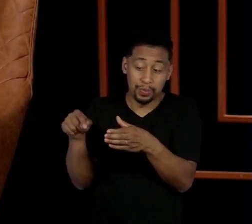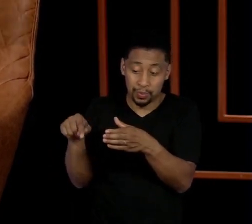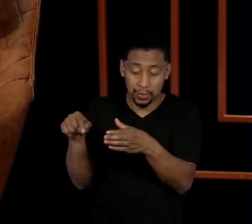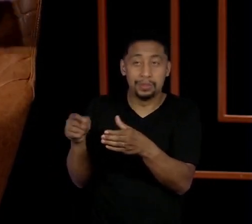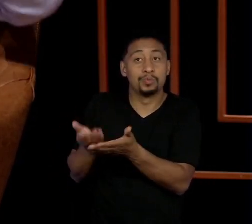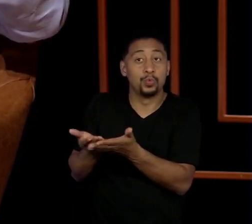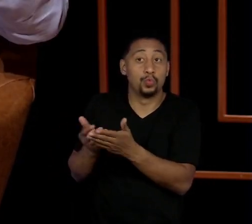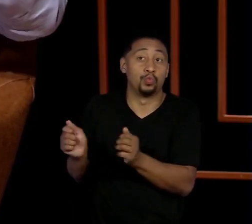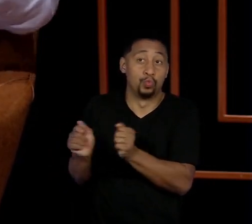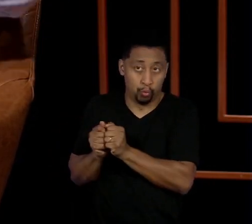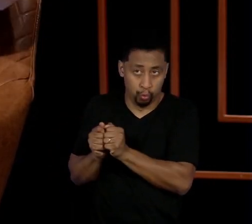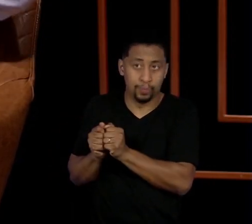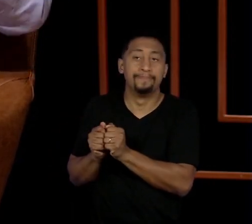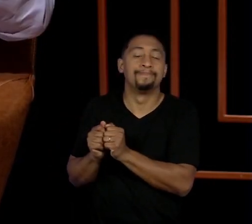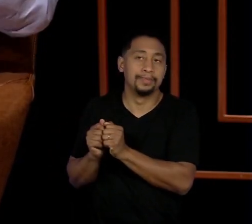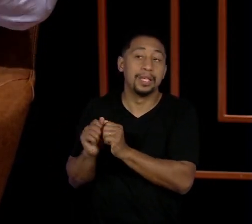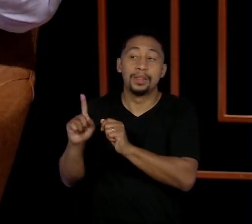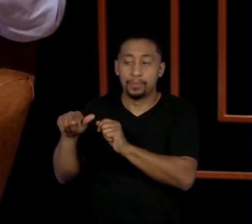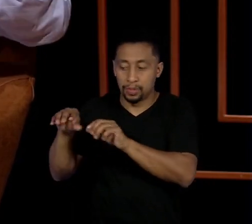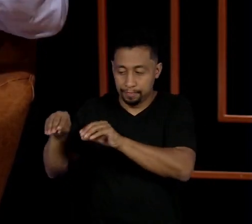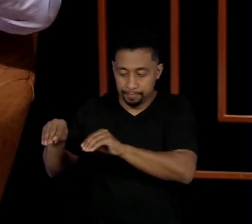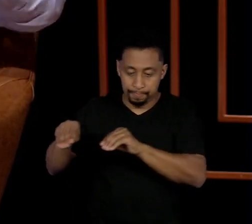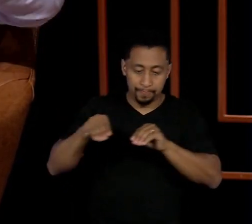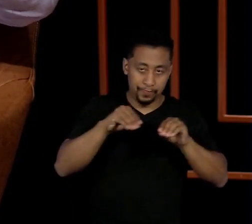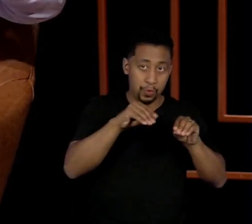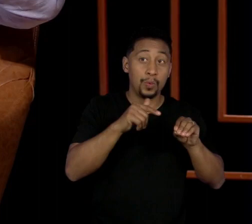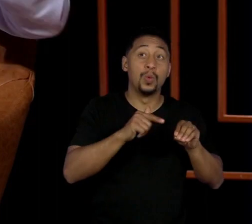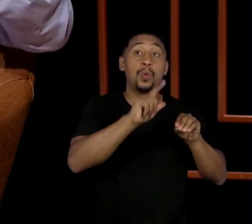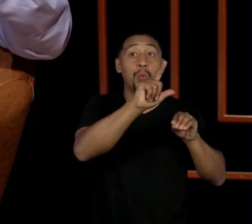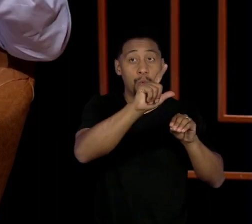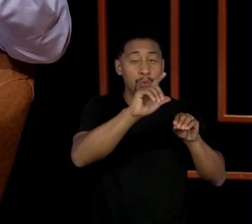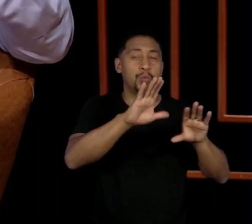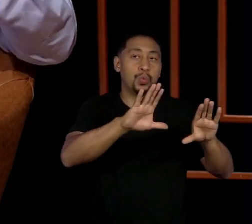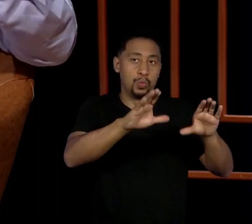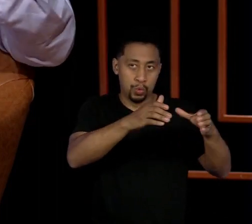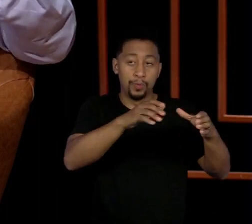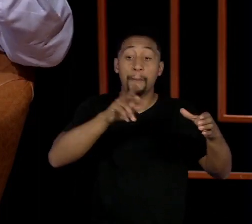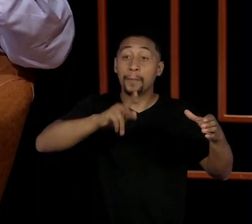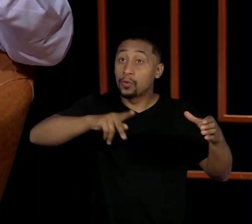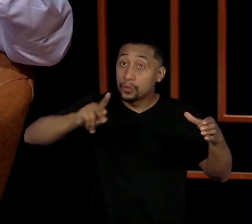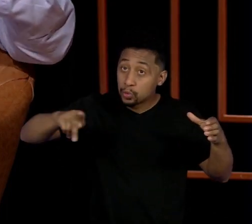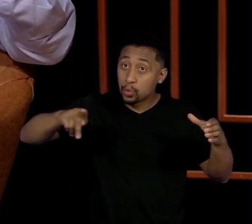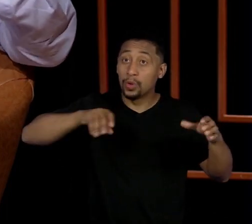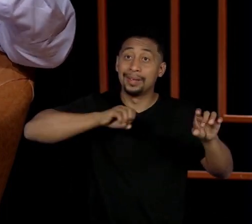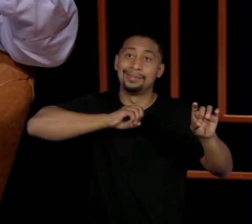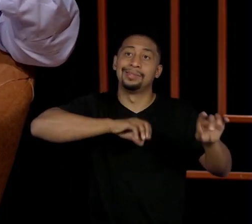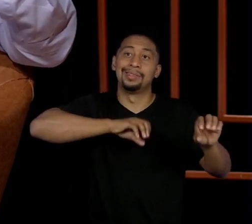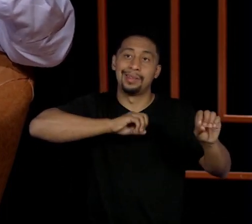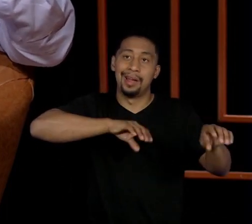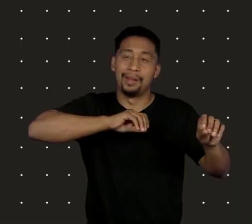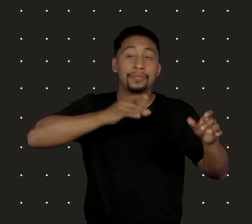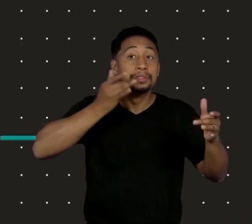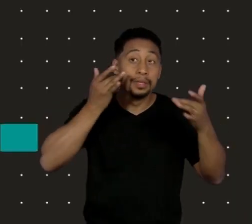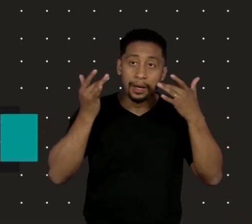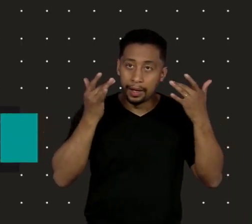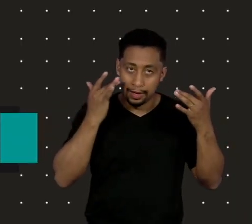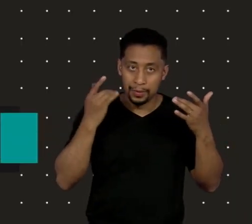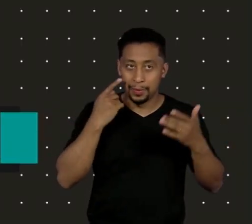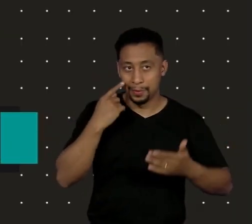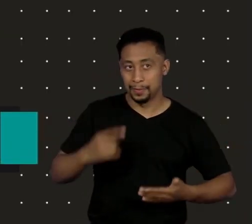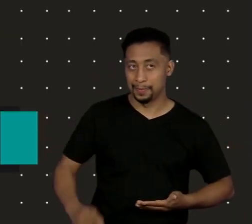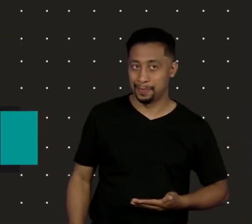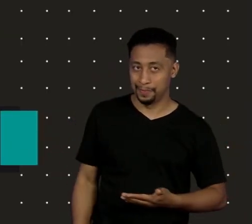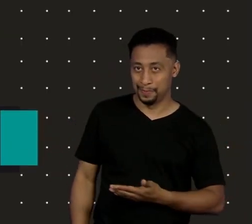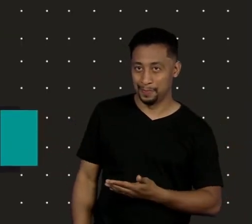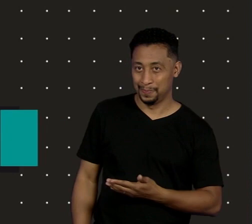para uma outra turma também de professores que davam aulas paralelo ali ao tablado, que era um cara que era do